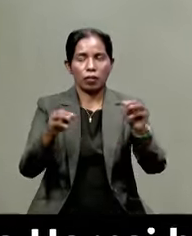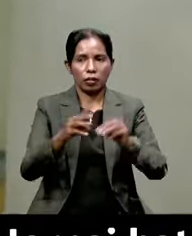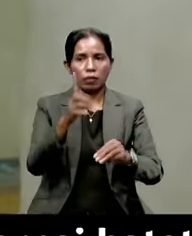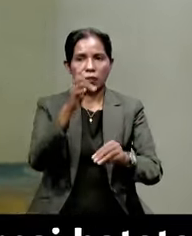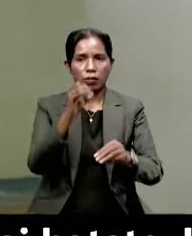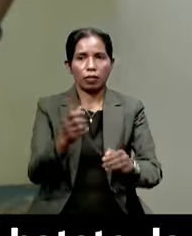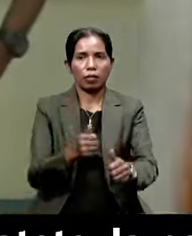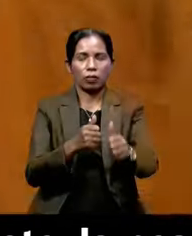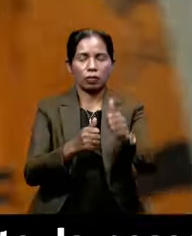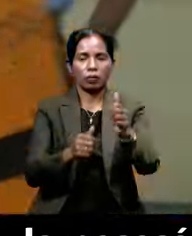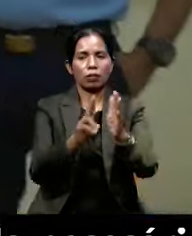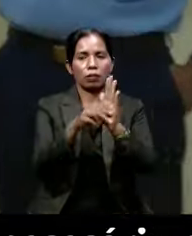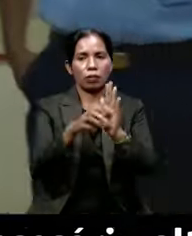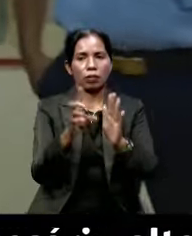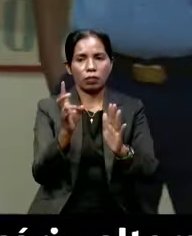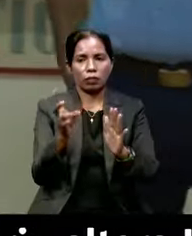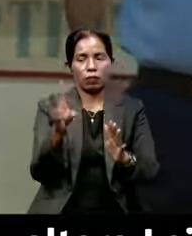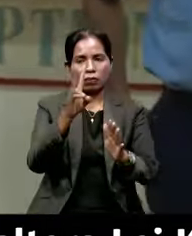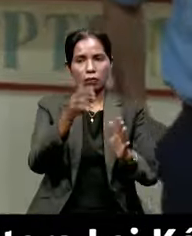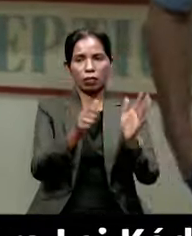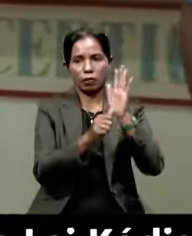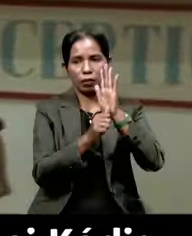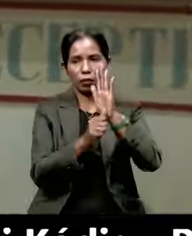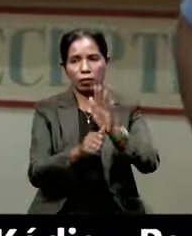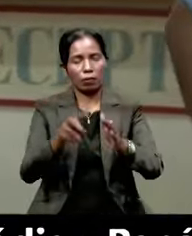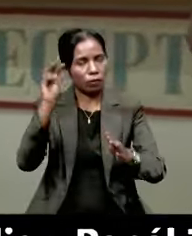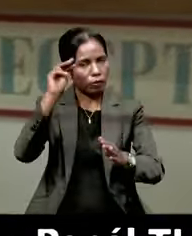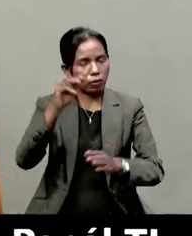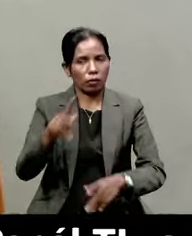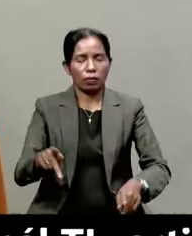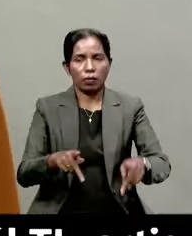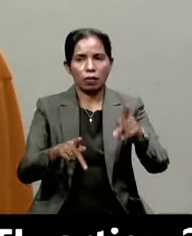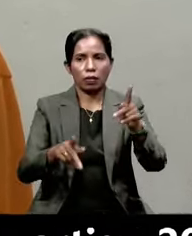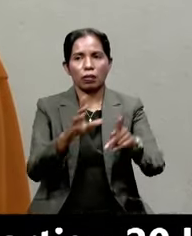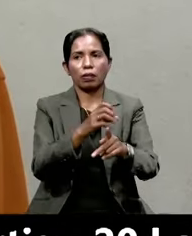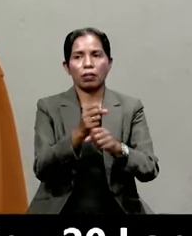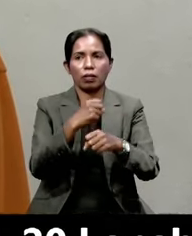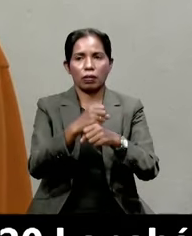onde cumpre horas rituais em rua, molo que apresenta para o Ministério Público, onde